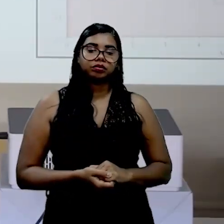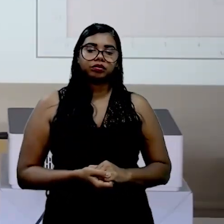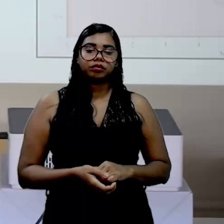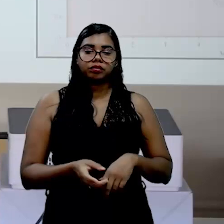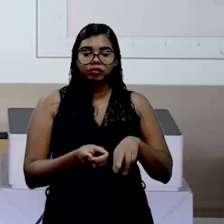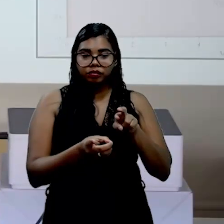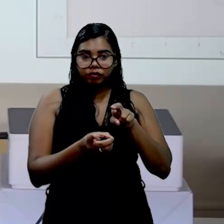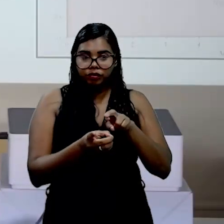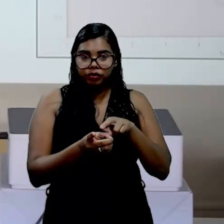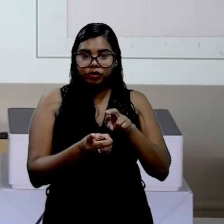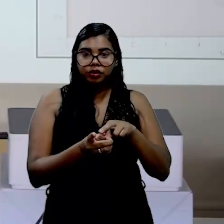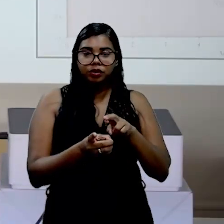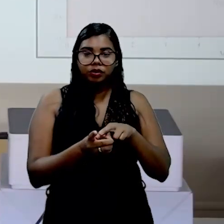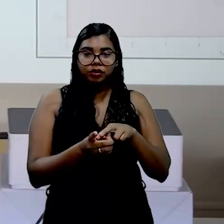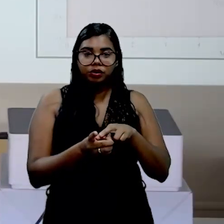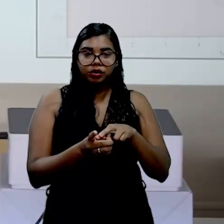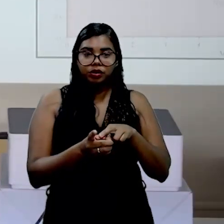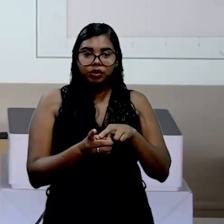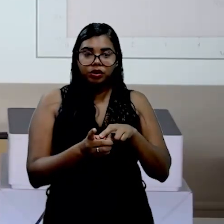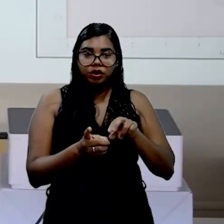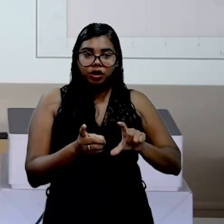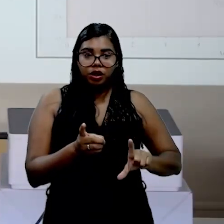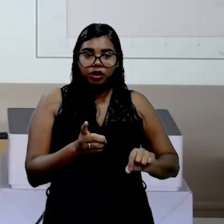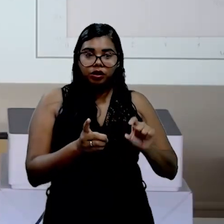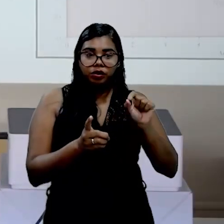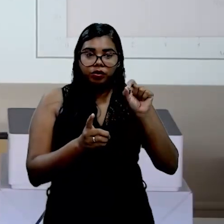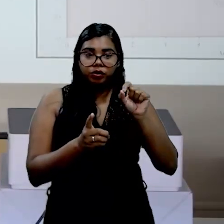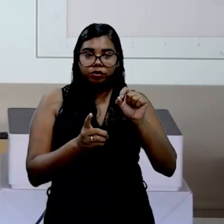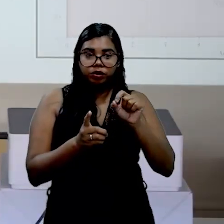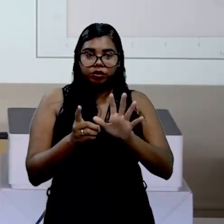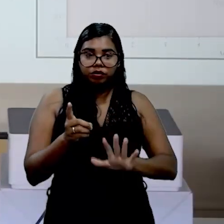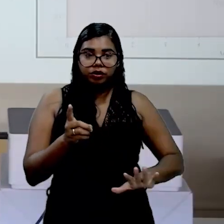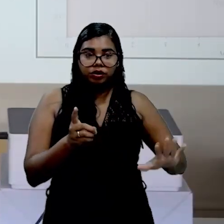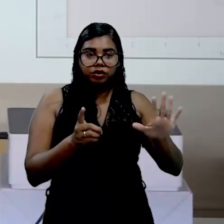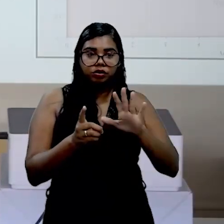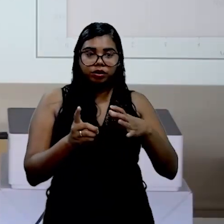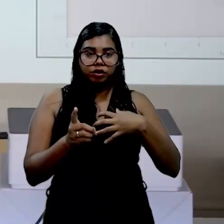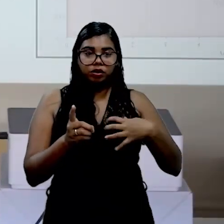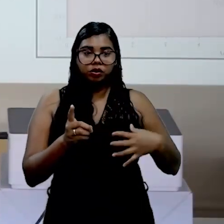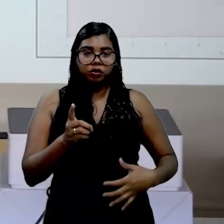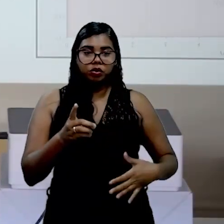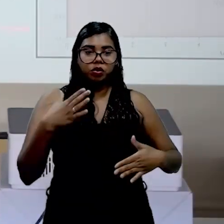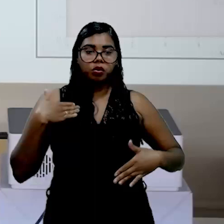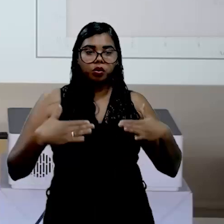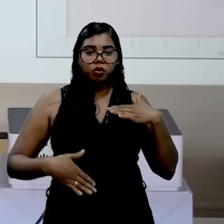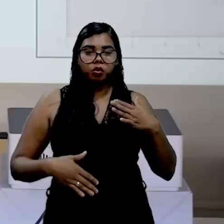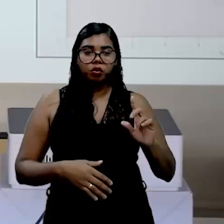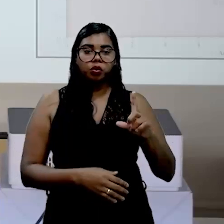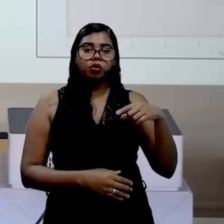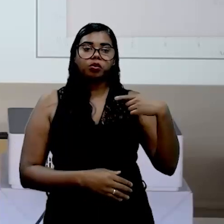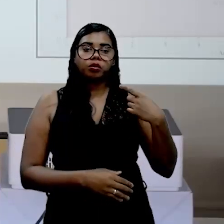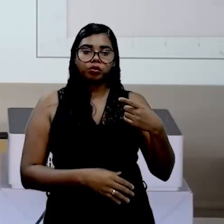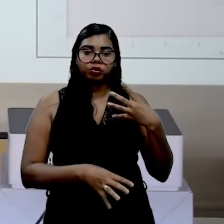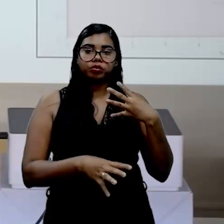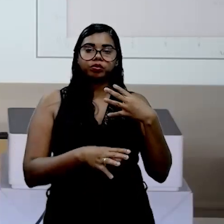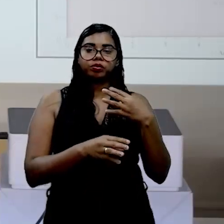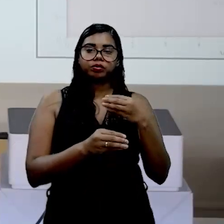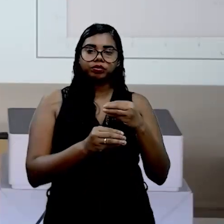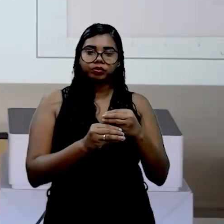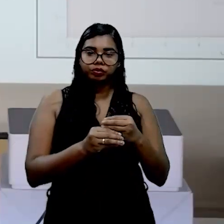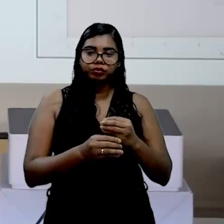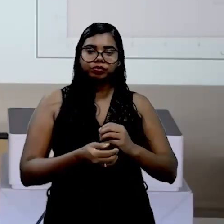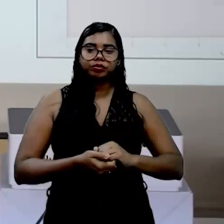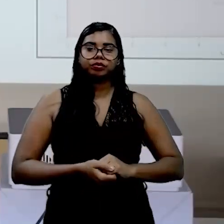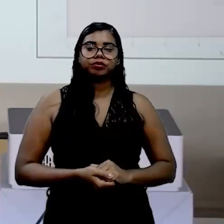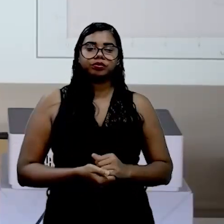sai da próstata, ele invade ali o ladinho dela, os órgãos do lado. E depois é que ela vai para